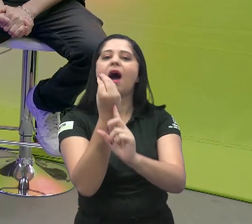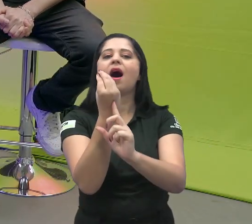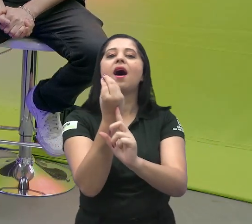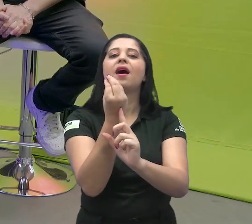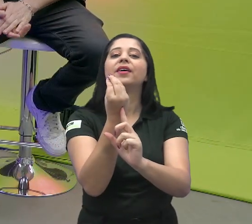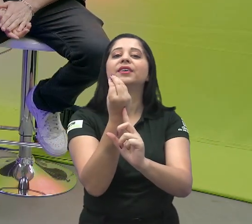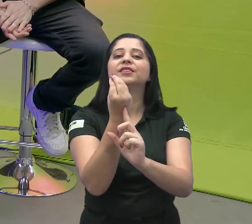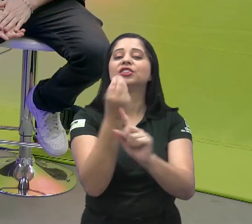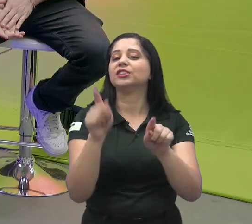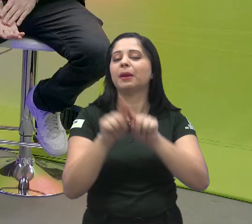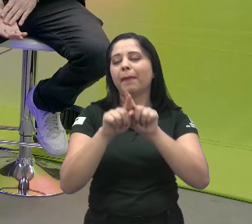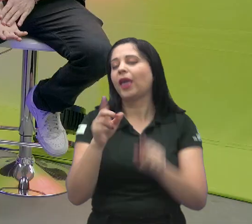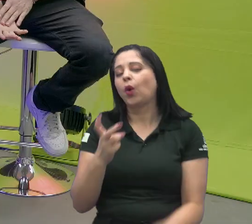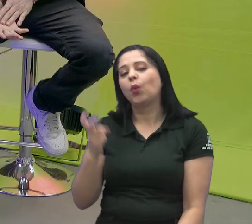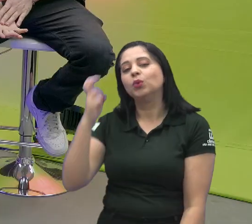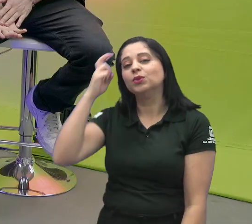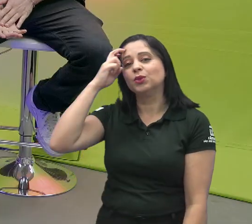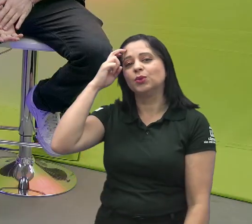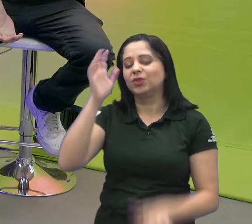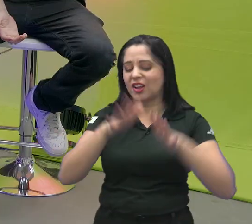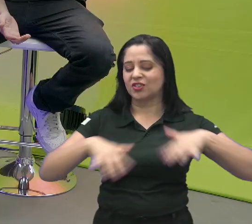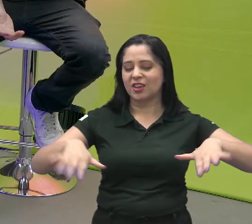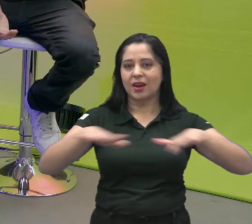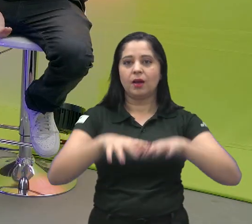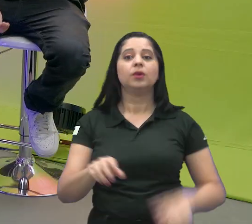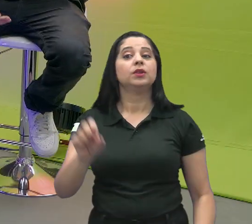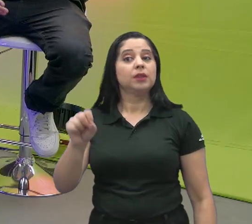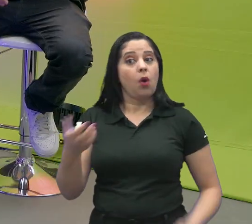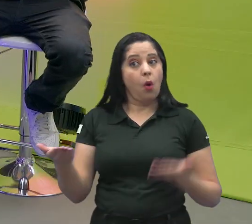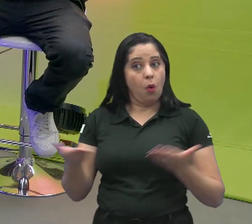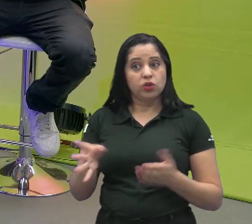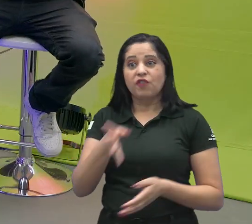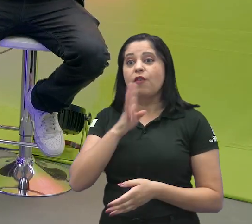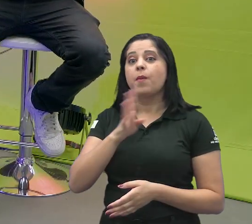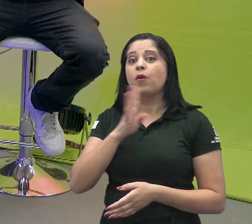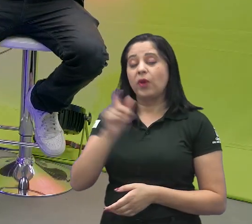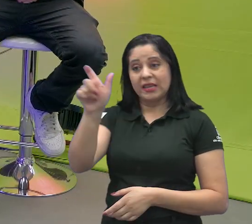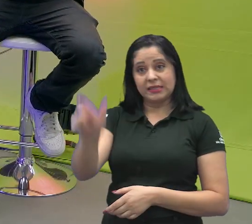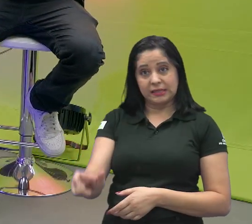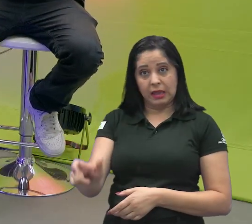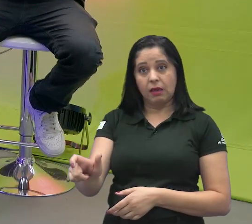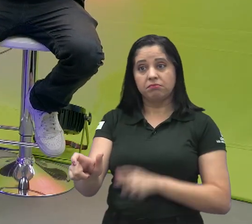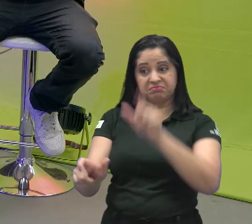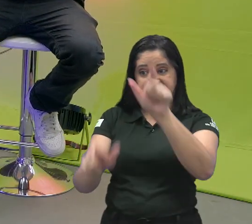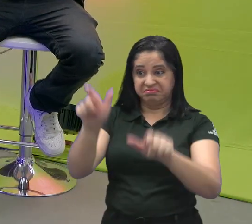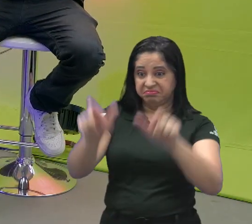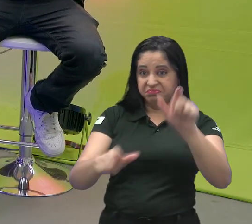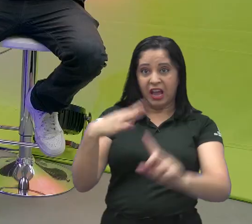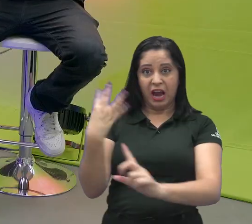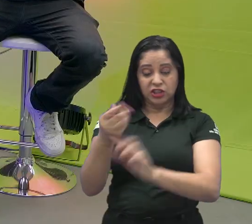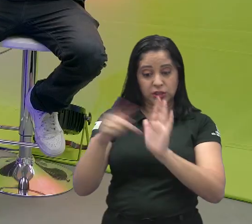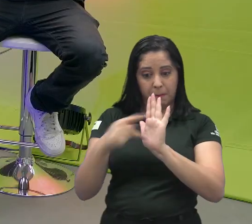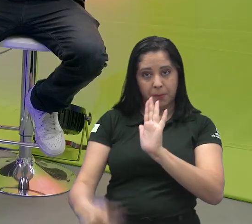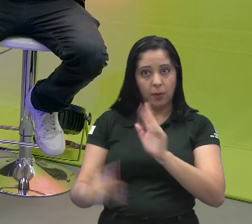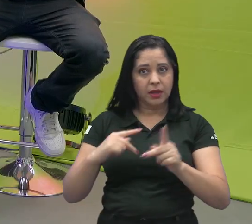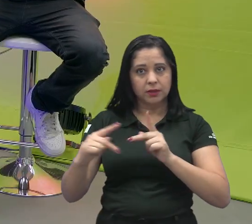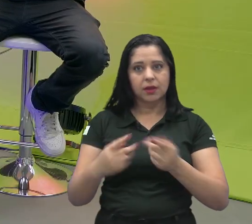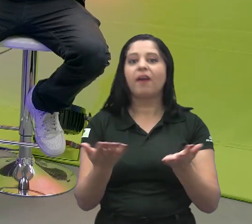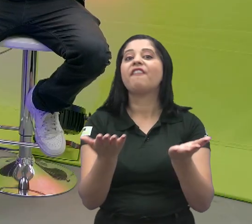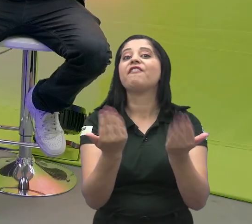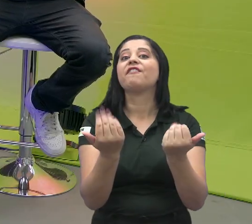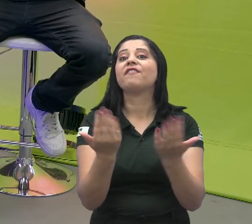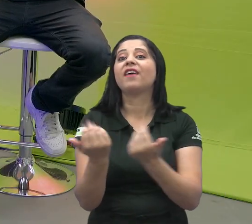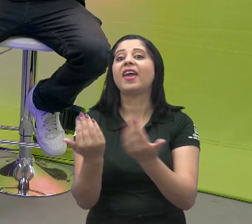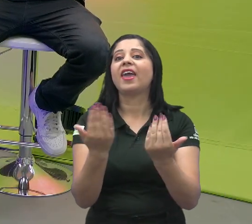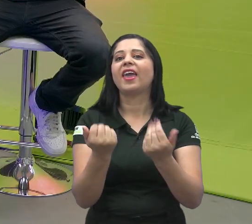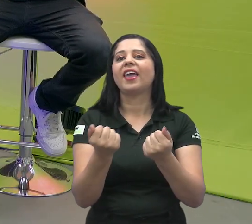nome diz, celebra também a cultura de um modo geral, né, Vitor? E hoje a gente vai conhecer artistas aqui da cidade que estão dando o que falar